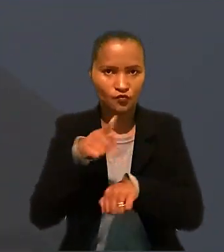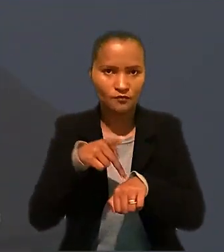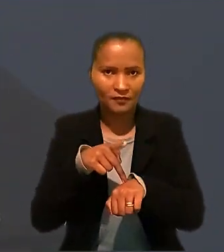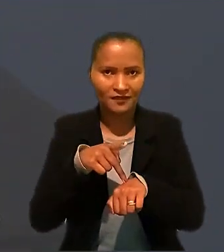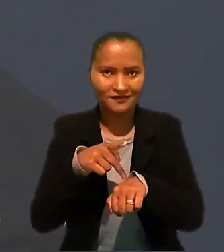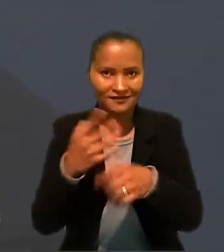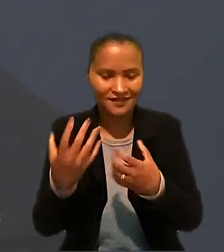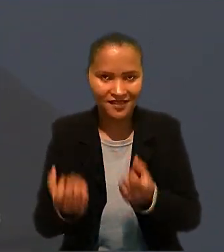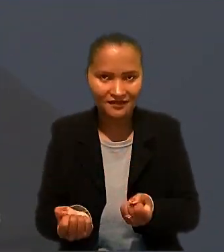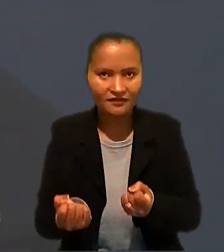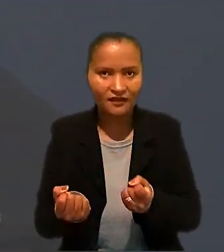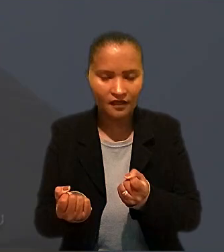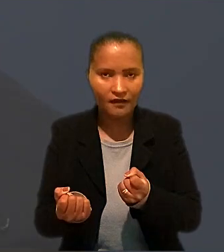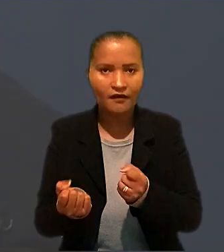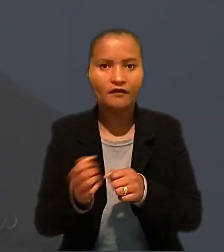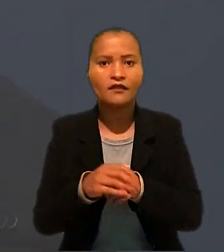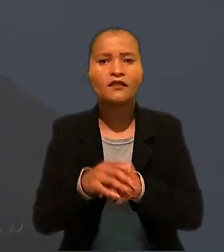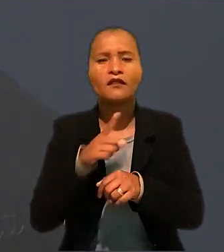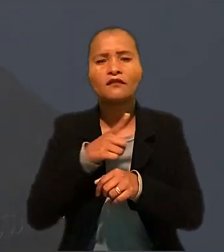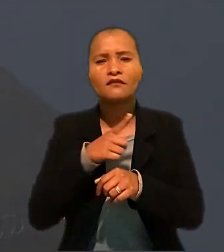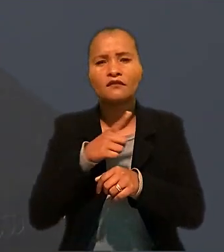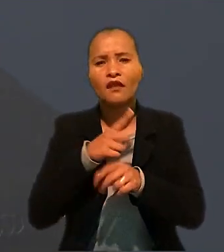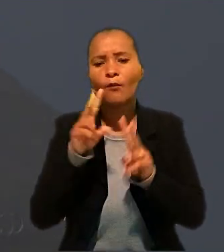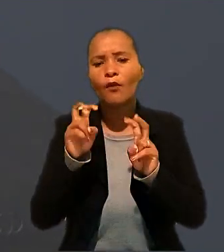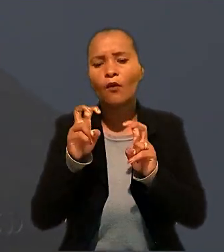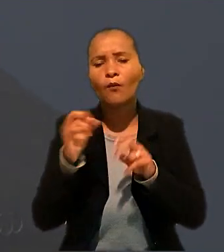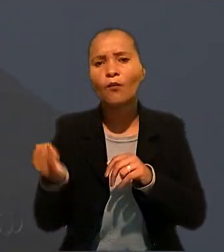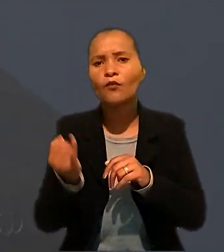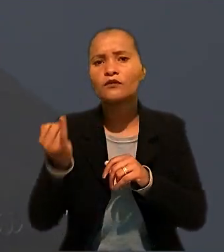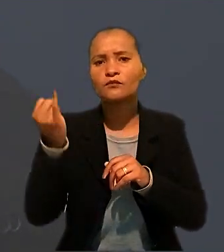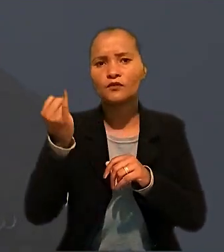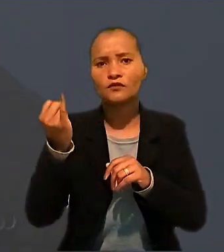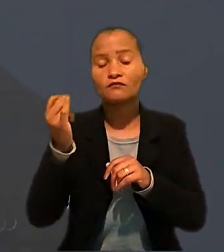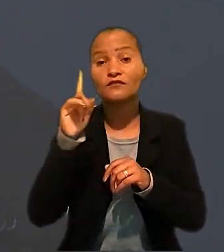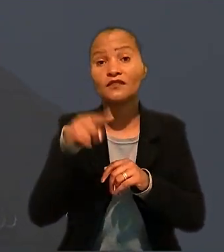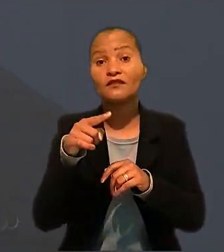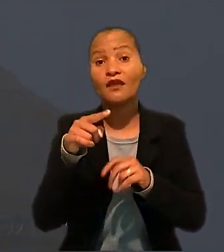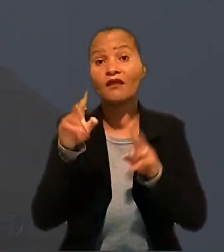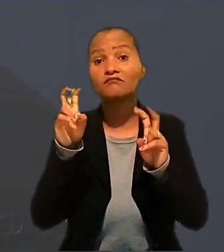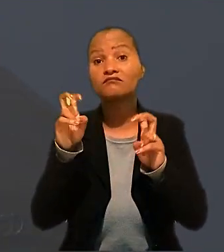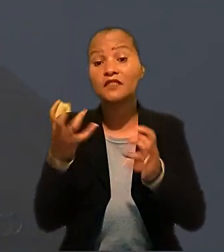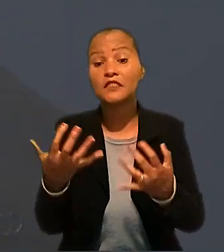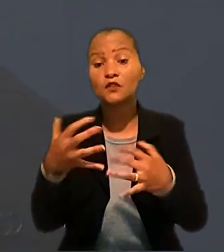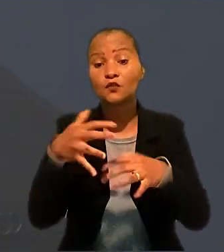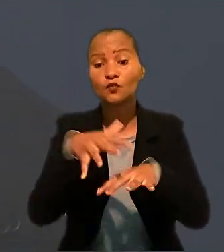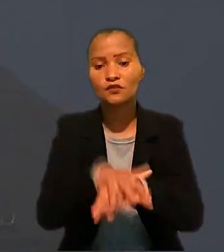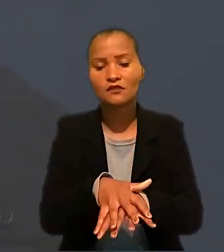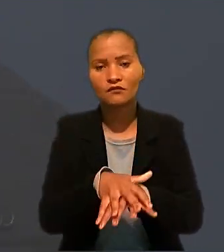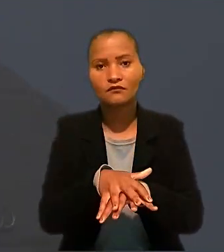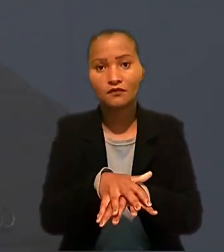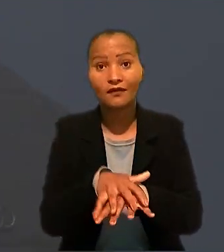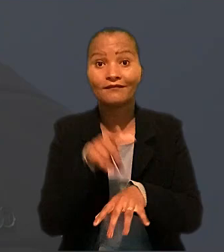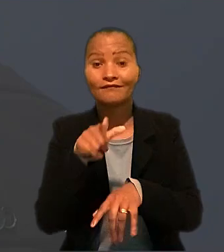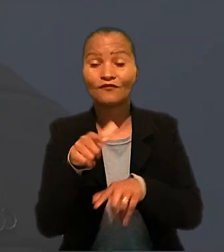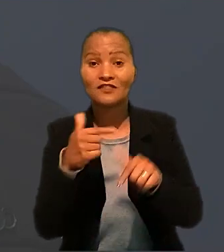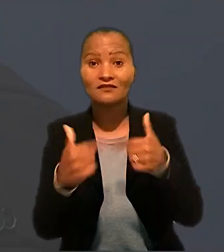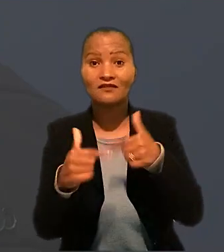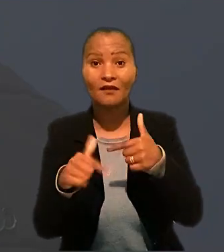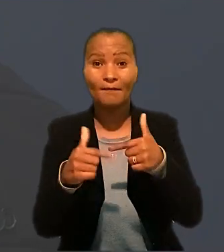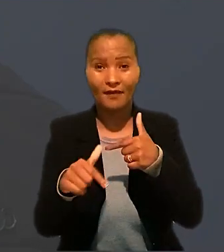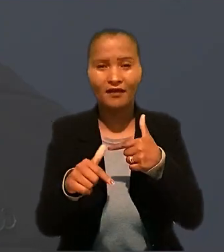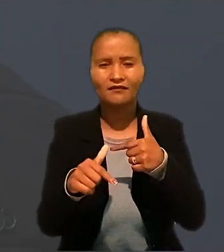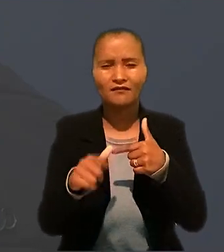dela foram signatários, ela traz um vetor muito importante, que é o vetor da inclusão. O vetor em que